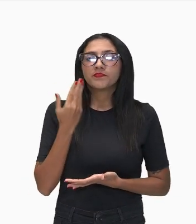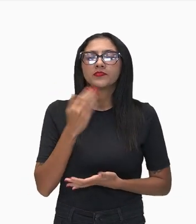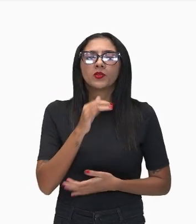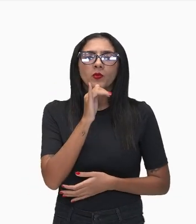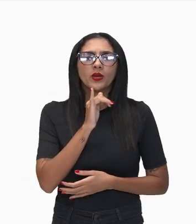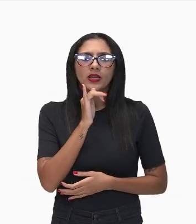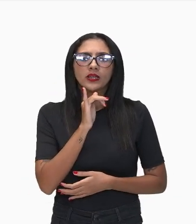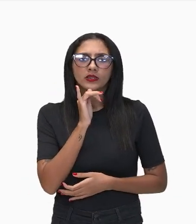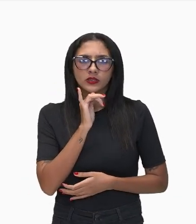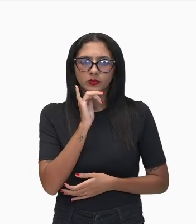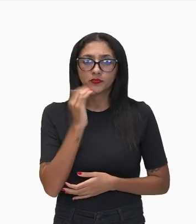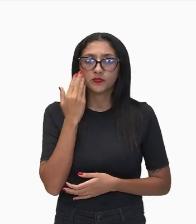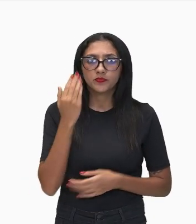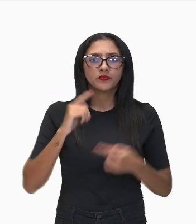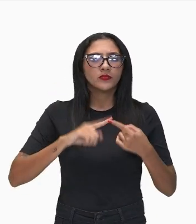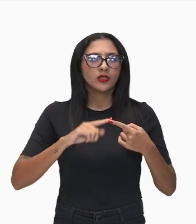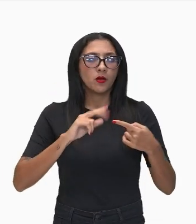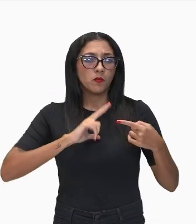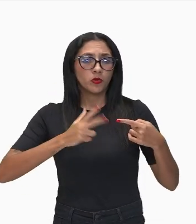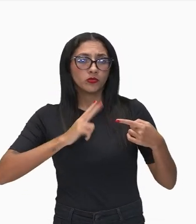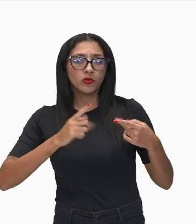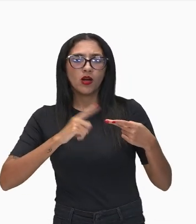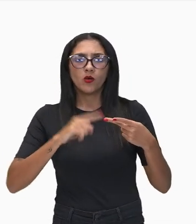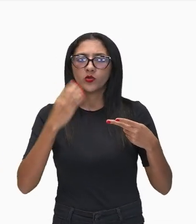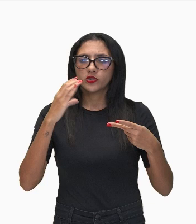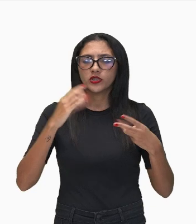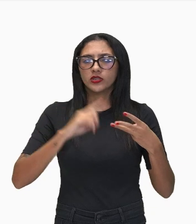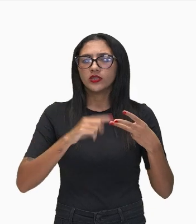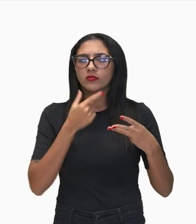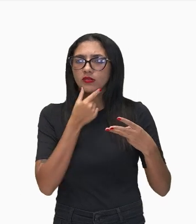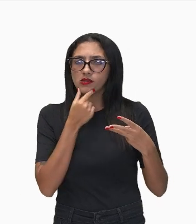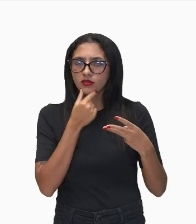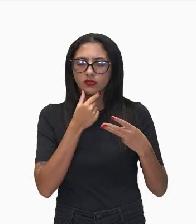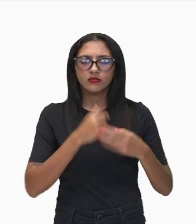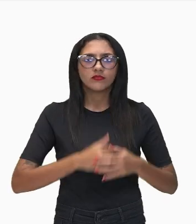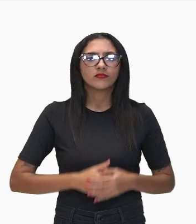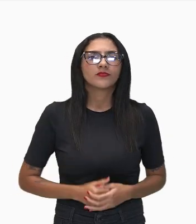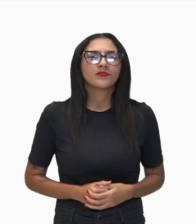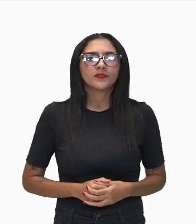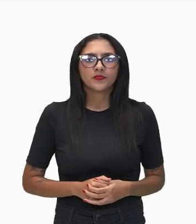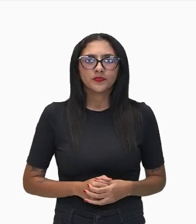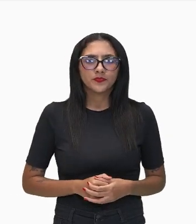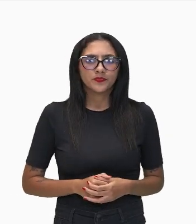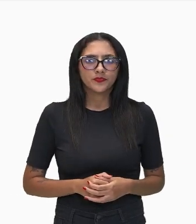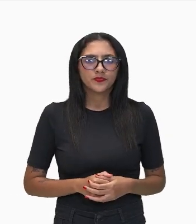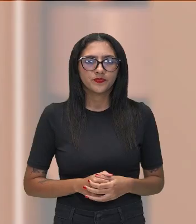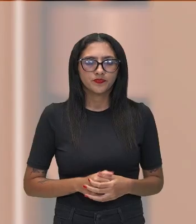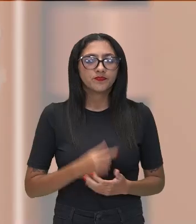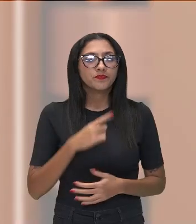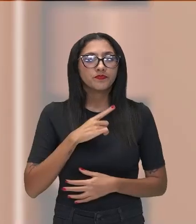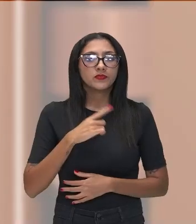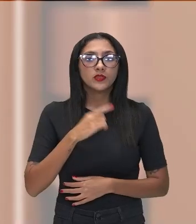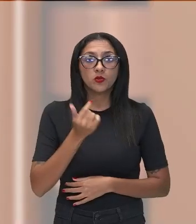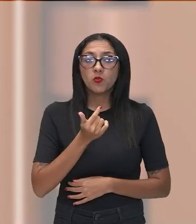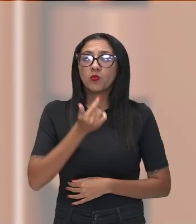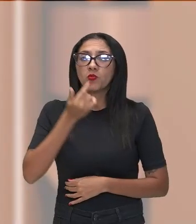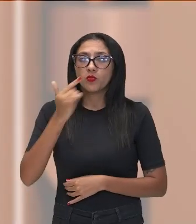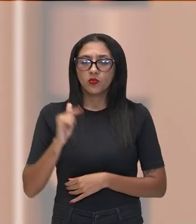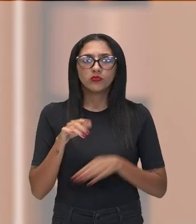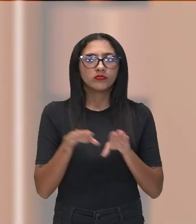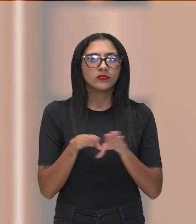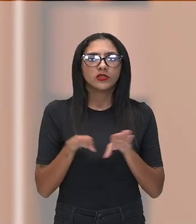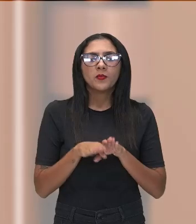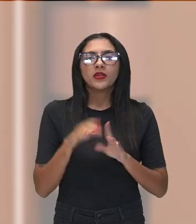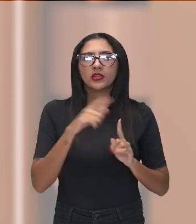Estado unitário, nós temos Portugal, Chile e Reino Unido. E aí nós temos outra forma de organização,